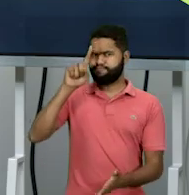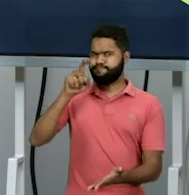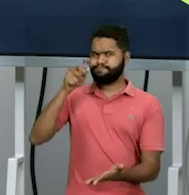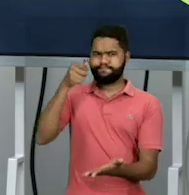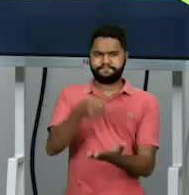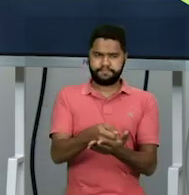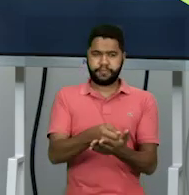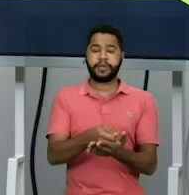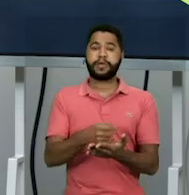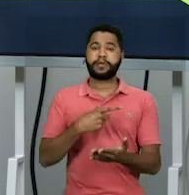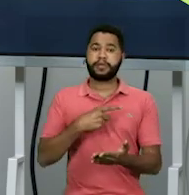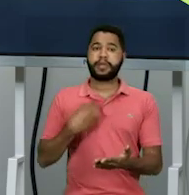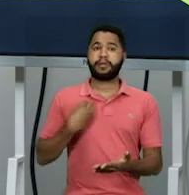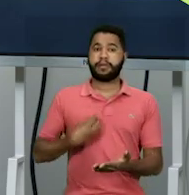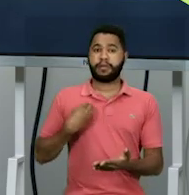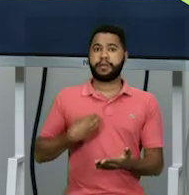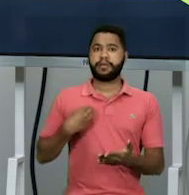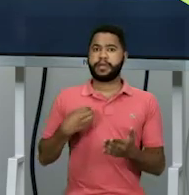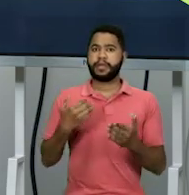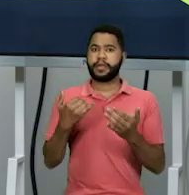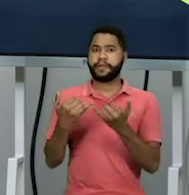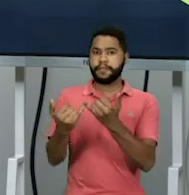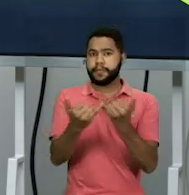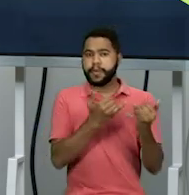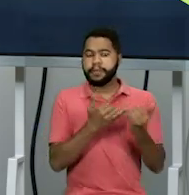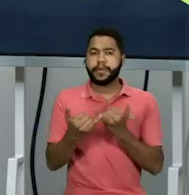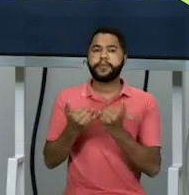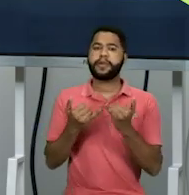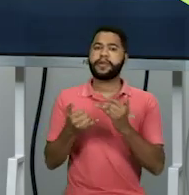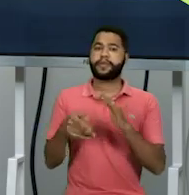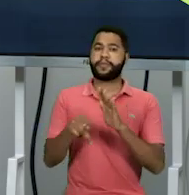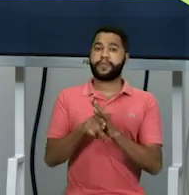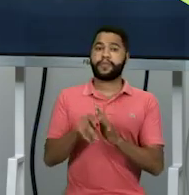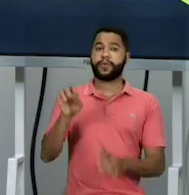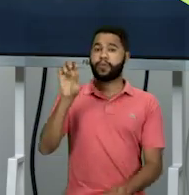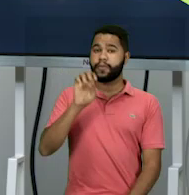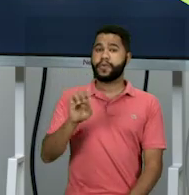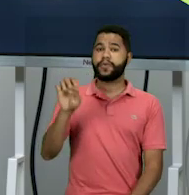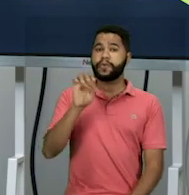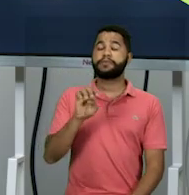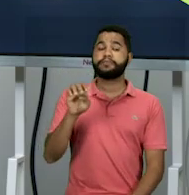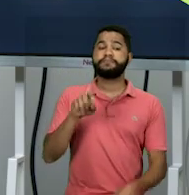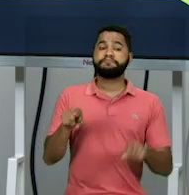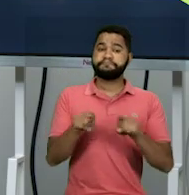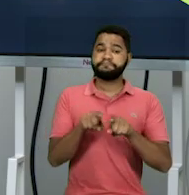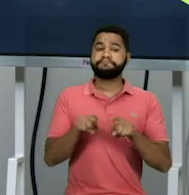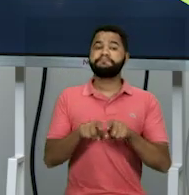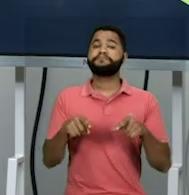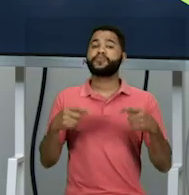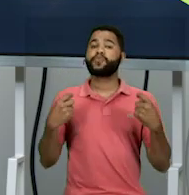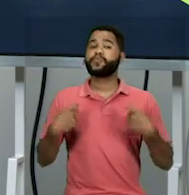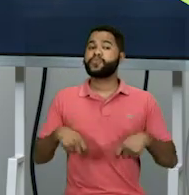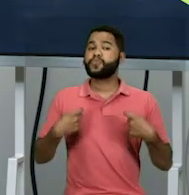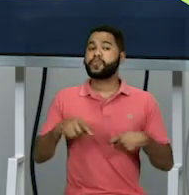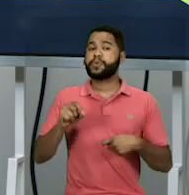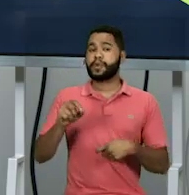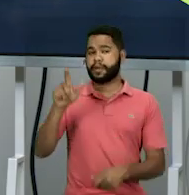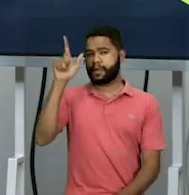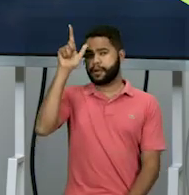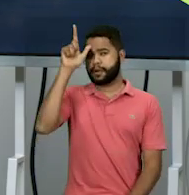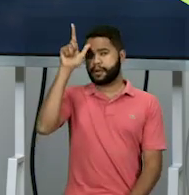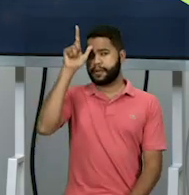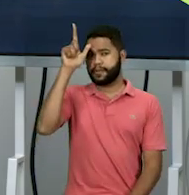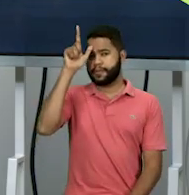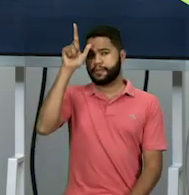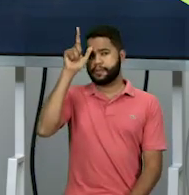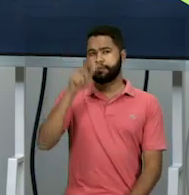muito grande desses regimes totalitários da Europa. E mais ainda, precisamente, da Alemanha. Estamos falando